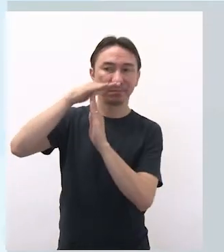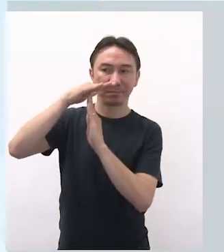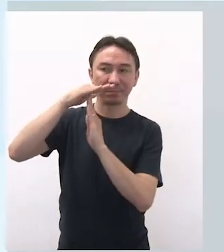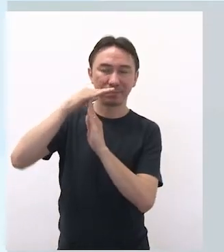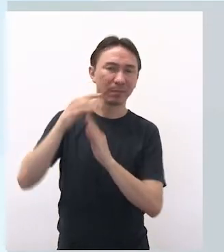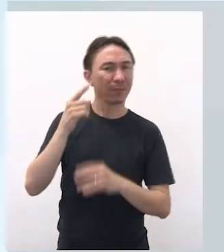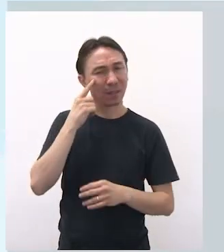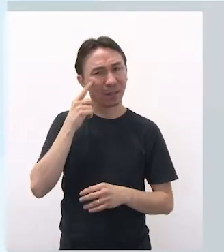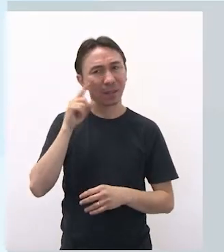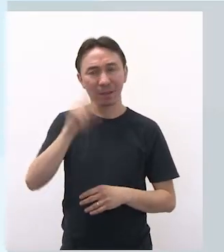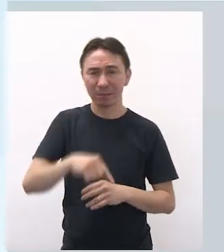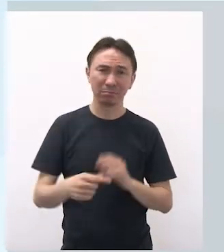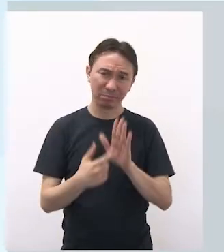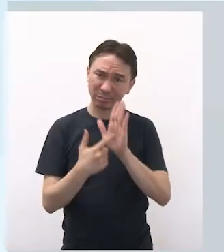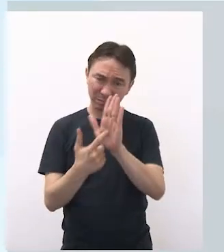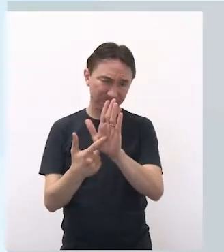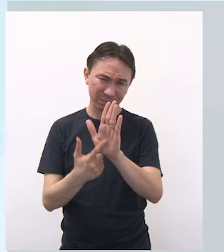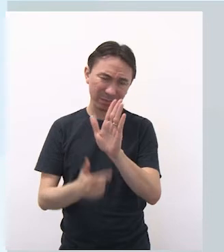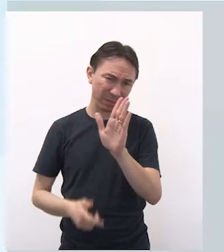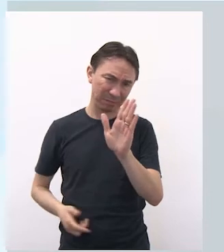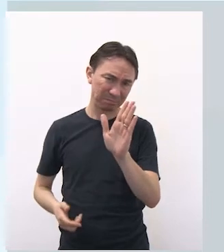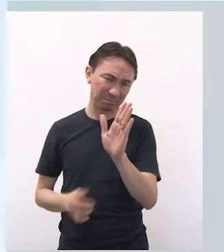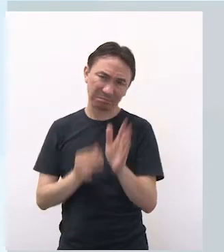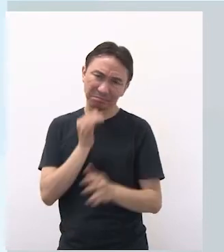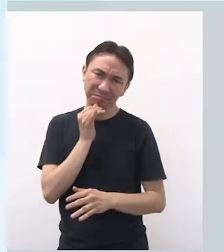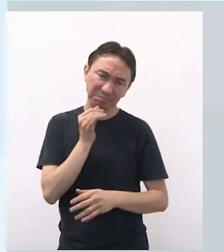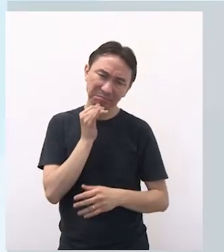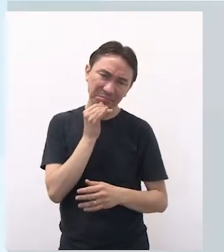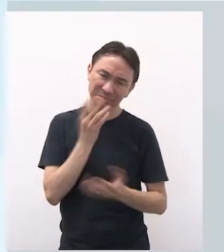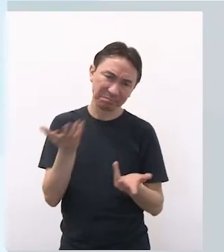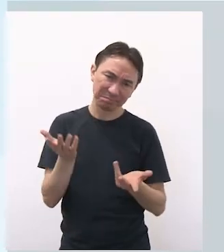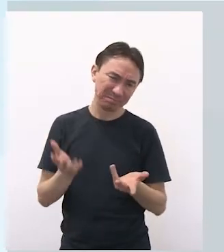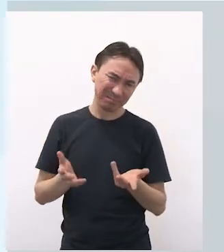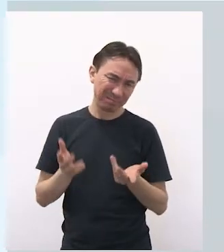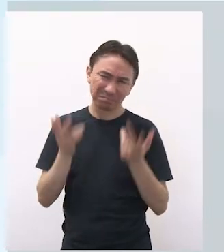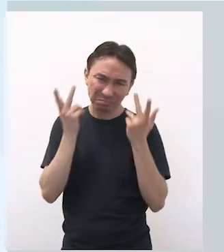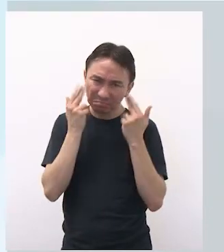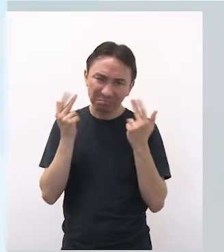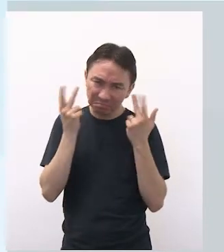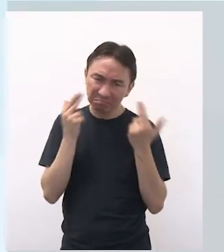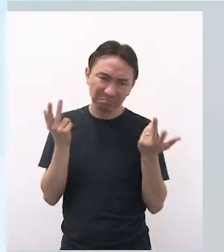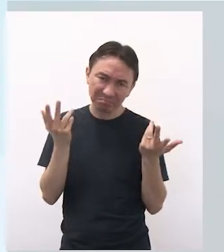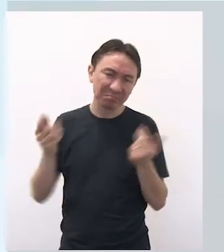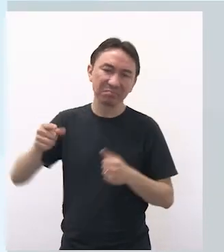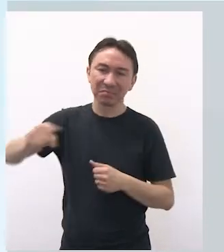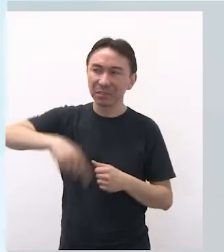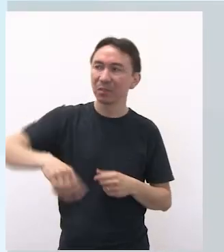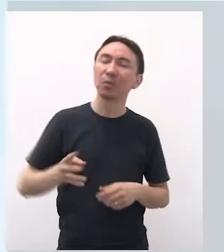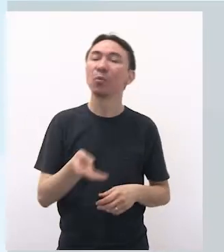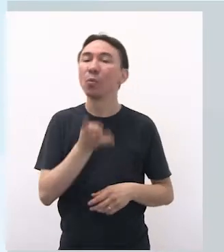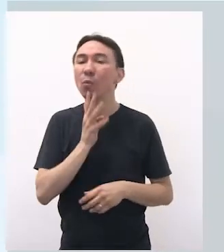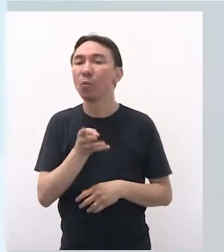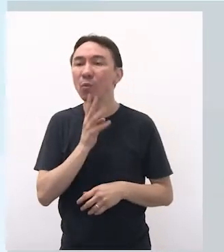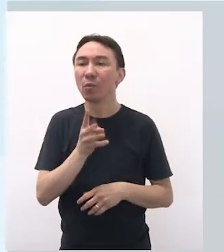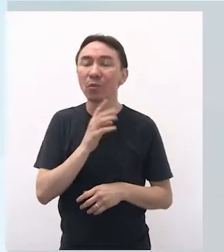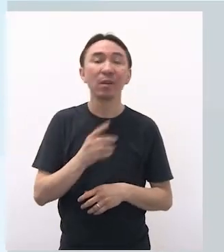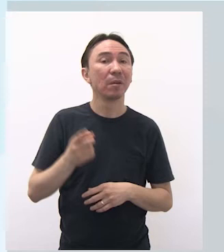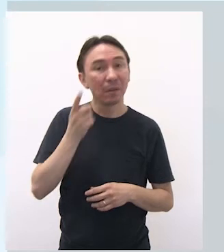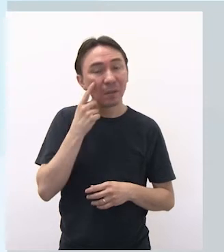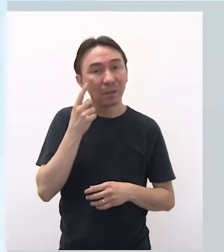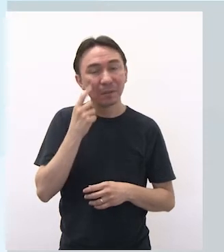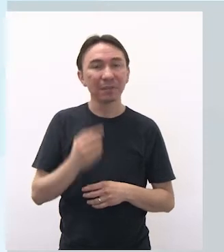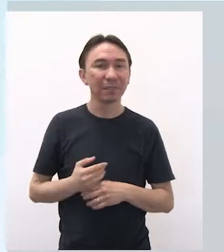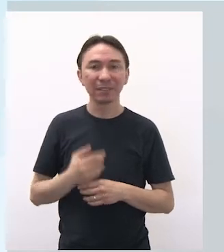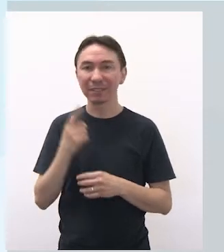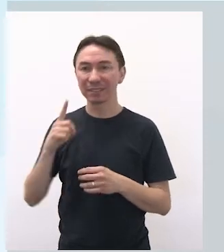exemplo aí de algo comum, prático, que todos nós temos conhecimento, para mostrar os níveis de gradação de